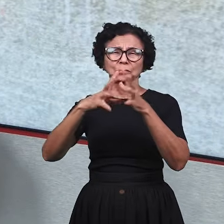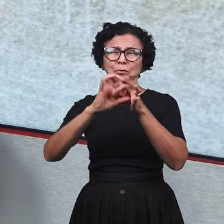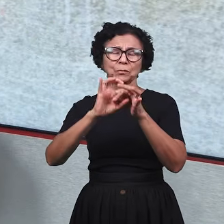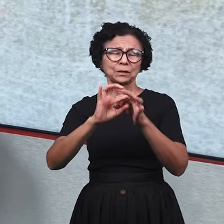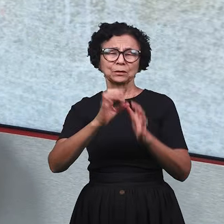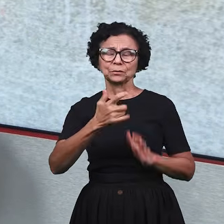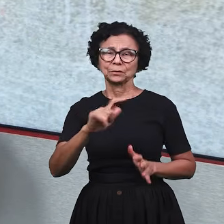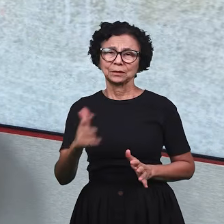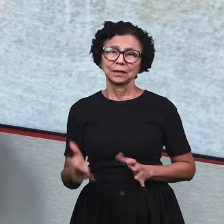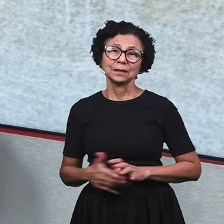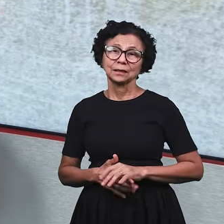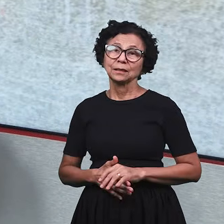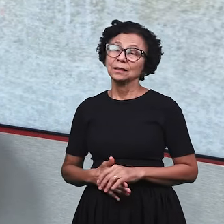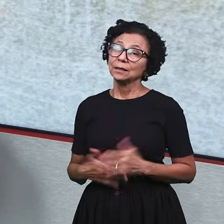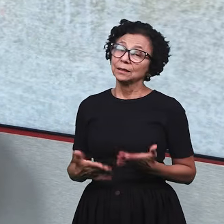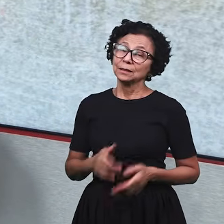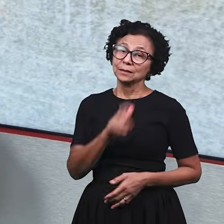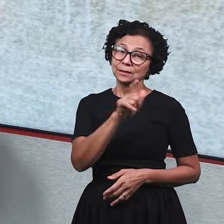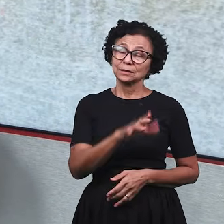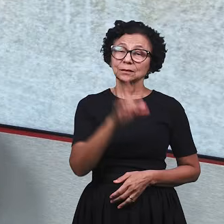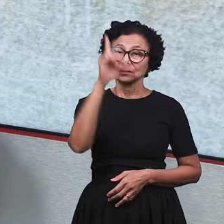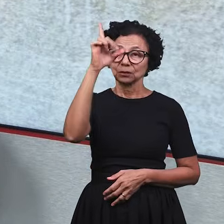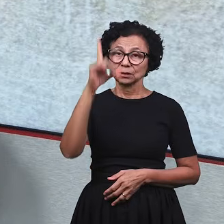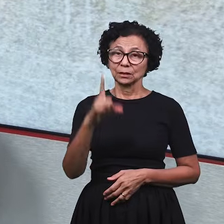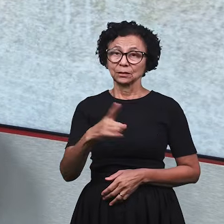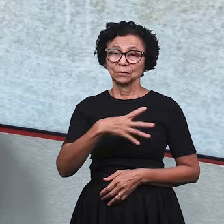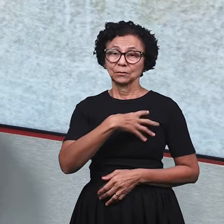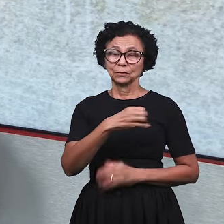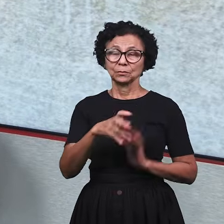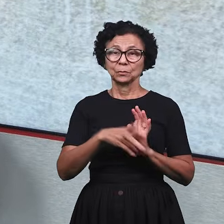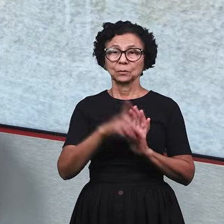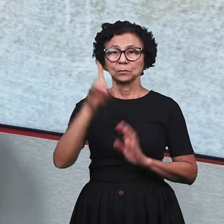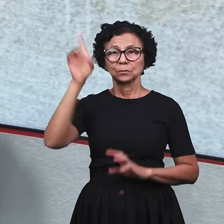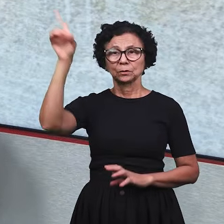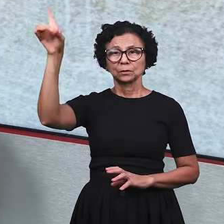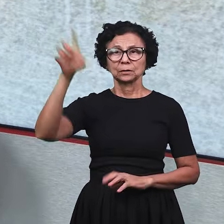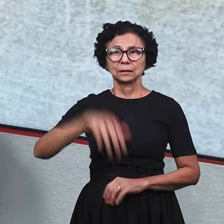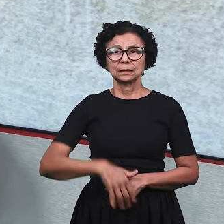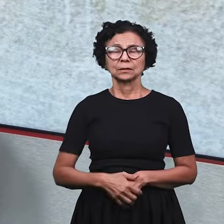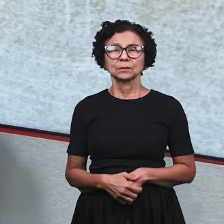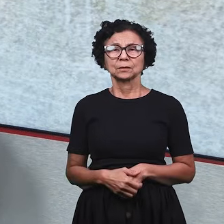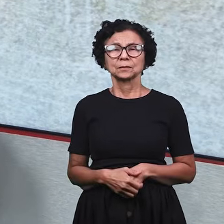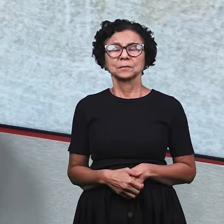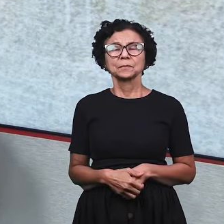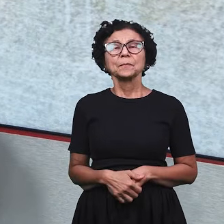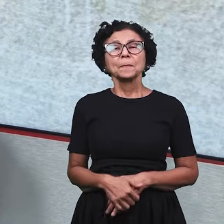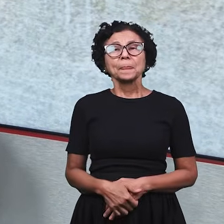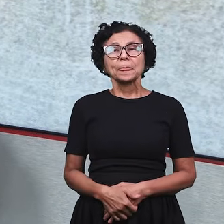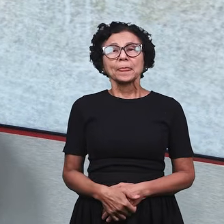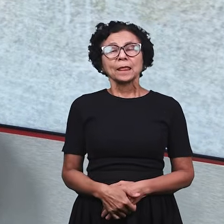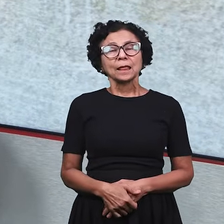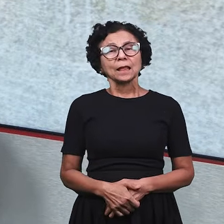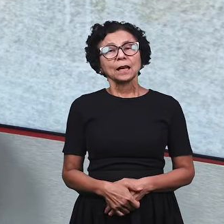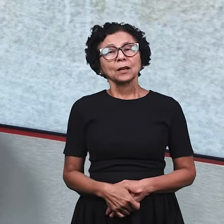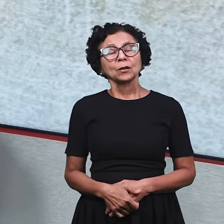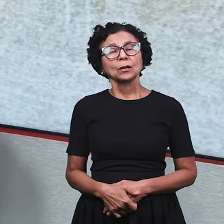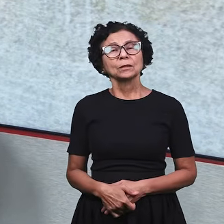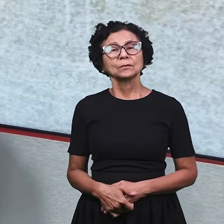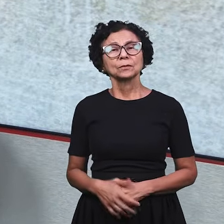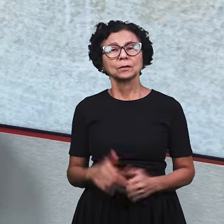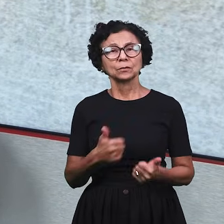filho de Deus. E para encerrar, eu quero agora lhe convidar para acompanhar o cântico de um hino que traduz